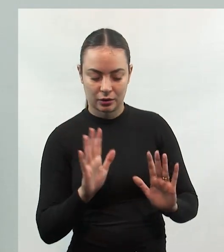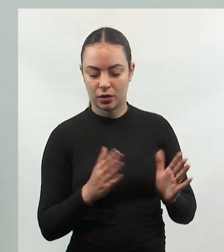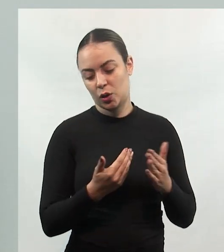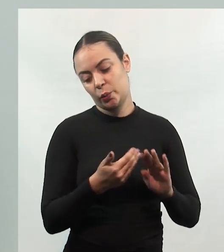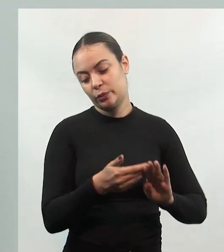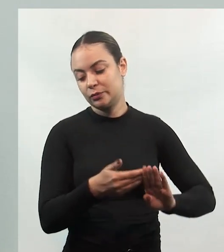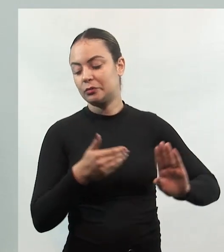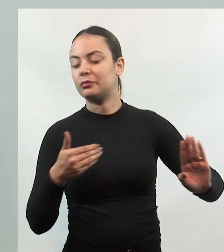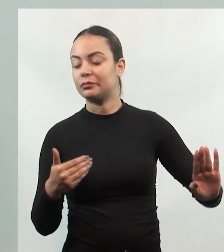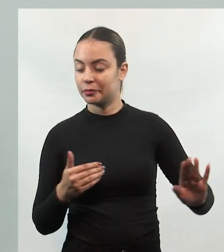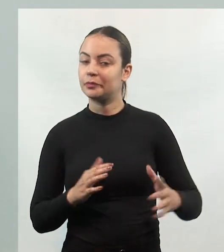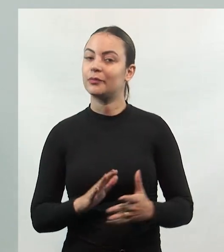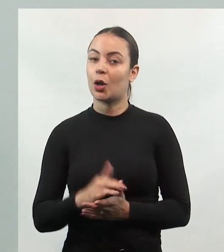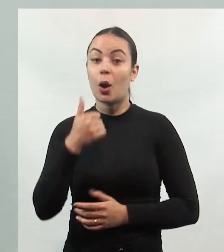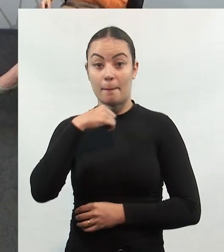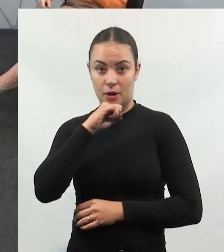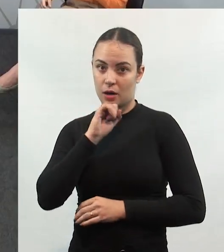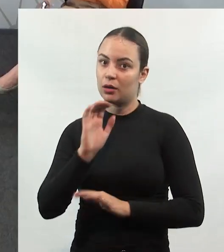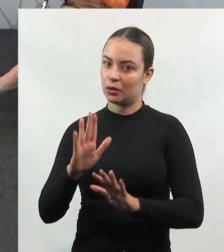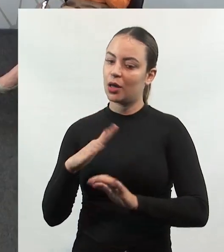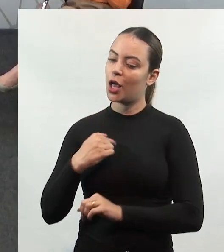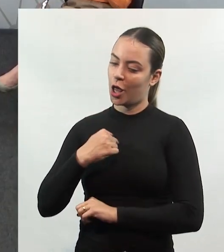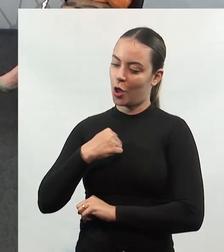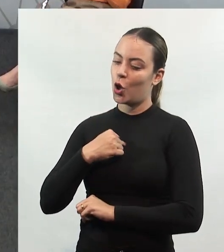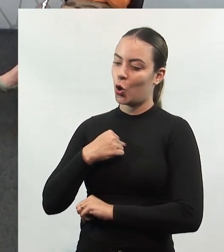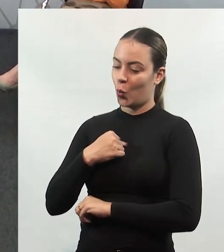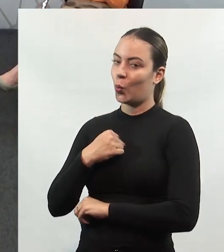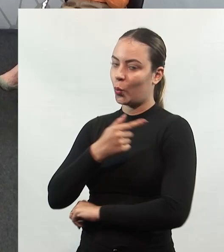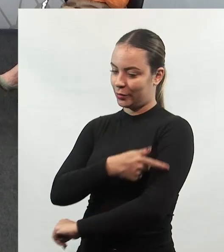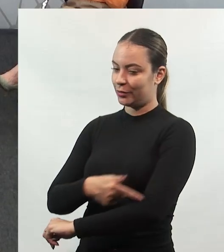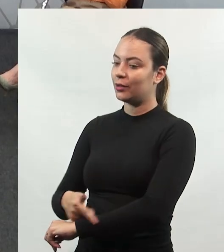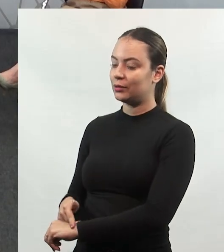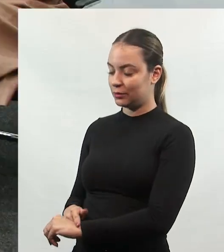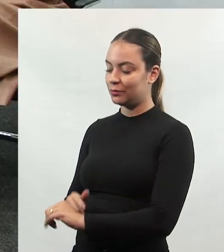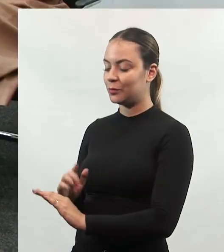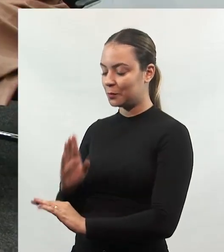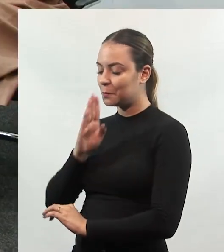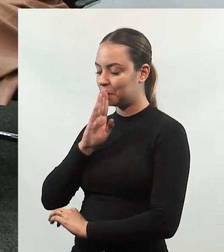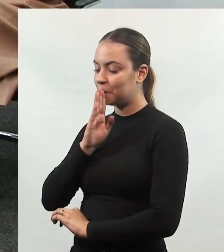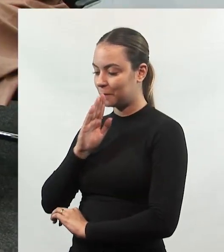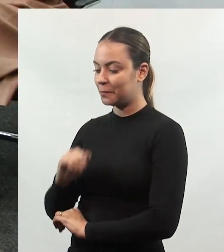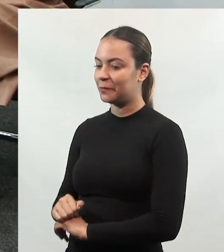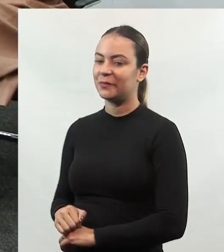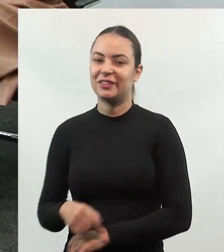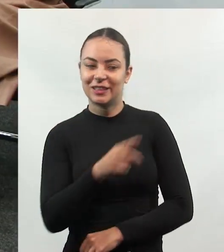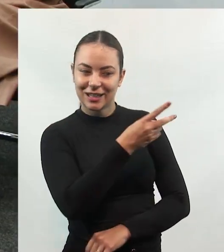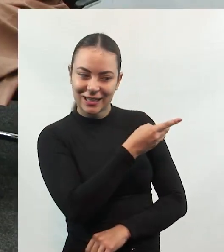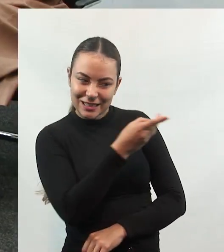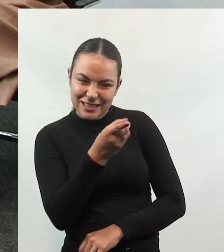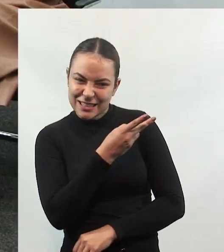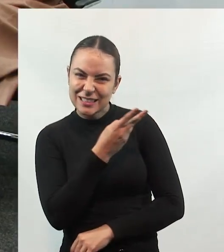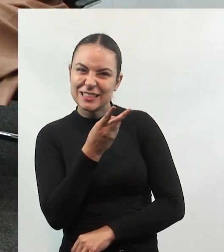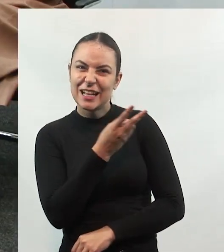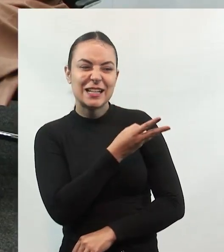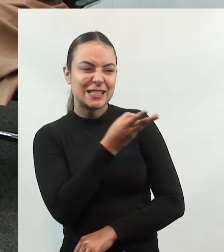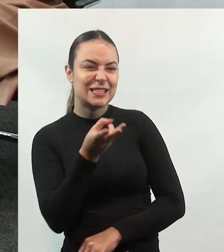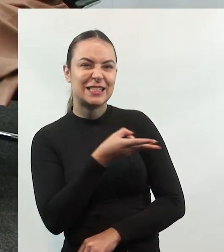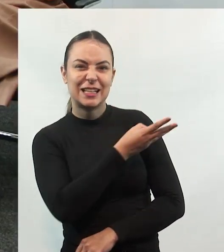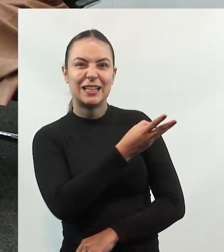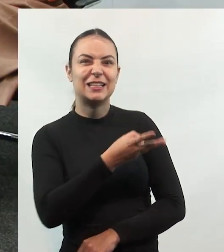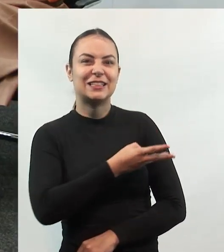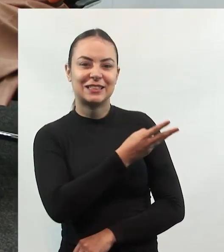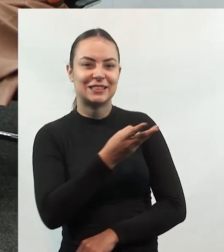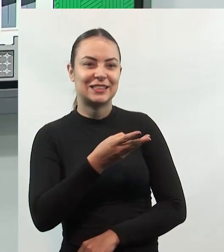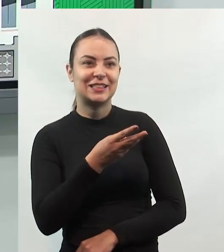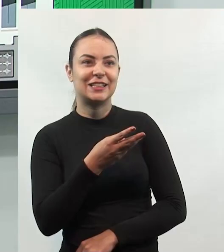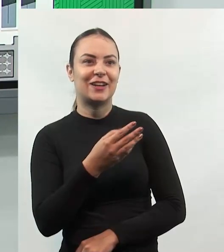minha mãe que está me assistindo. Mãe, eu não participei Mas eu acho que disso. essas risadas aqui entregam algumas coisas. Tinha um negócio de um barquinho, não sei. O máximo que eu